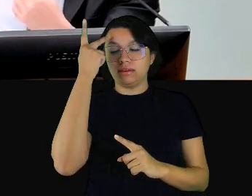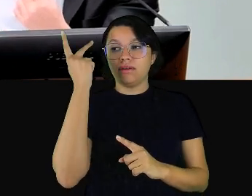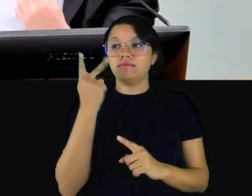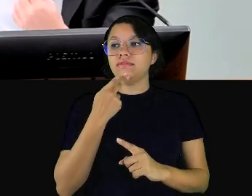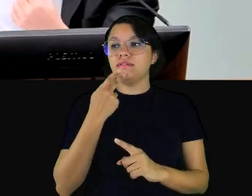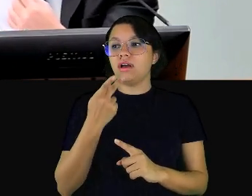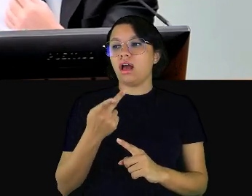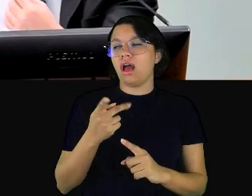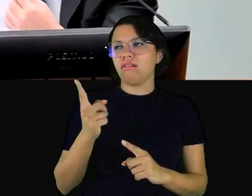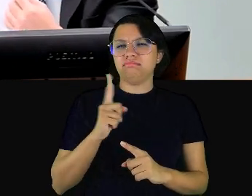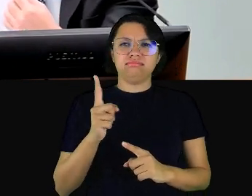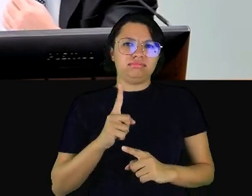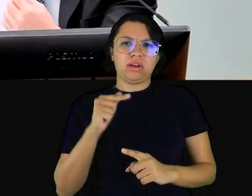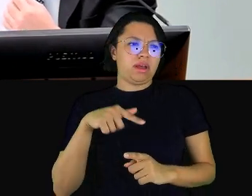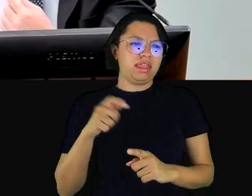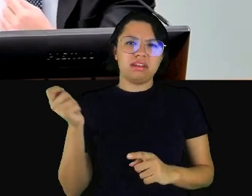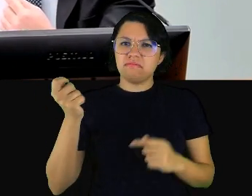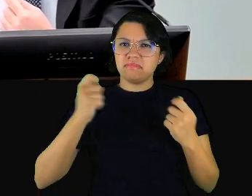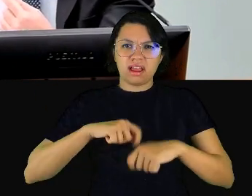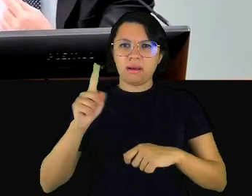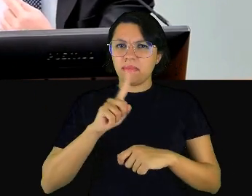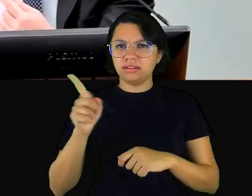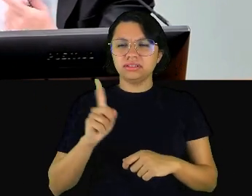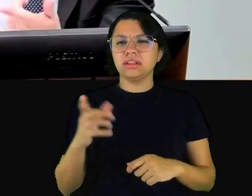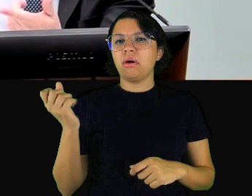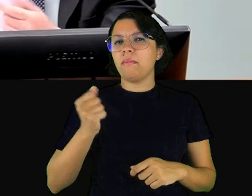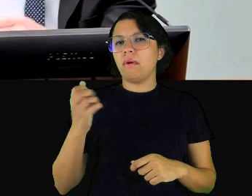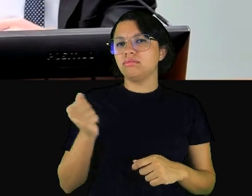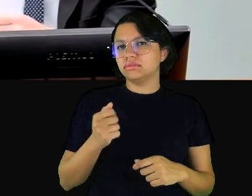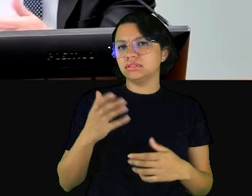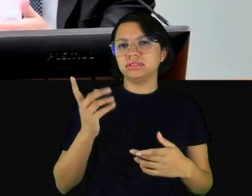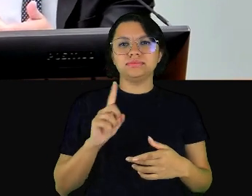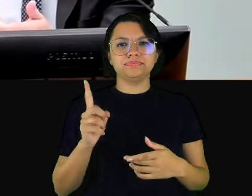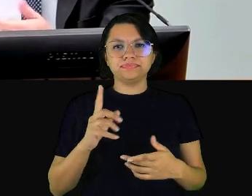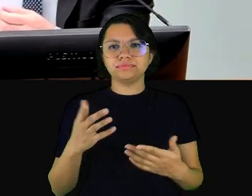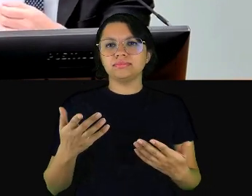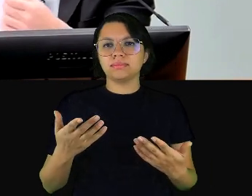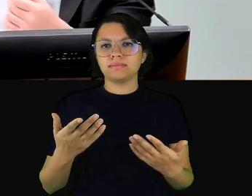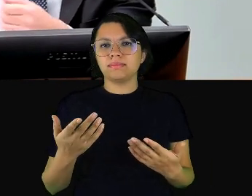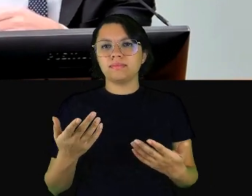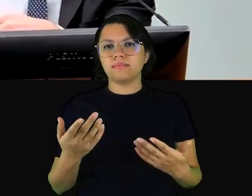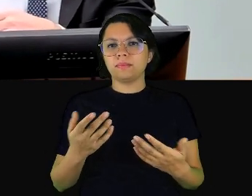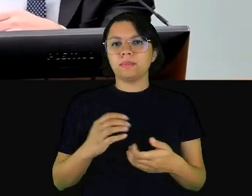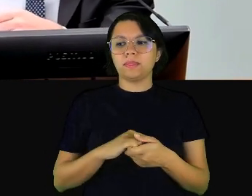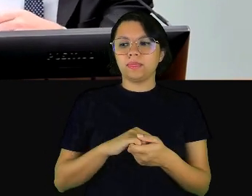falar: não, essa pessoa não está incapacitada por um auxílio de incapacidade